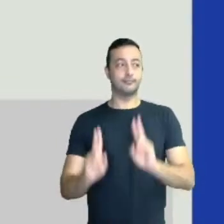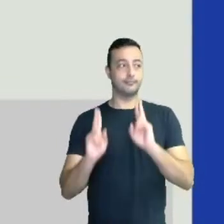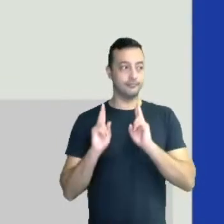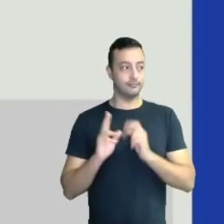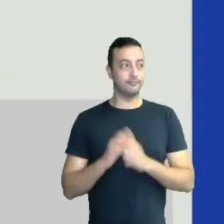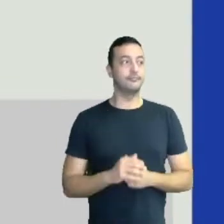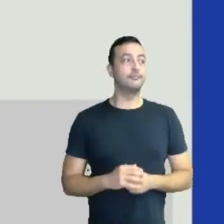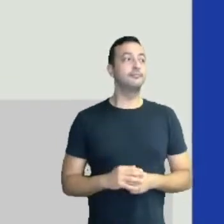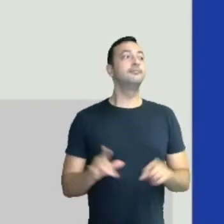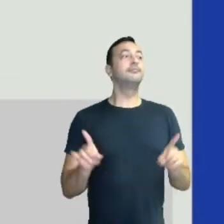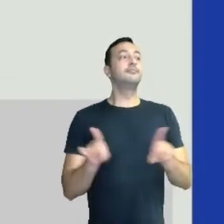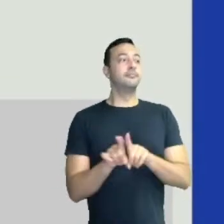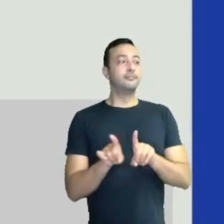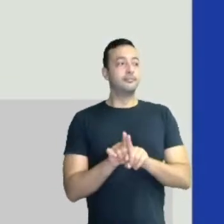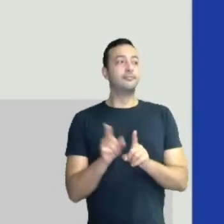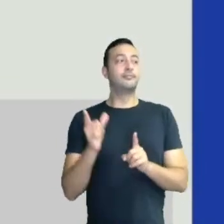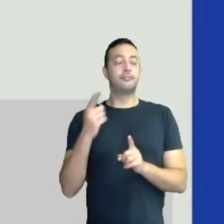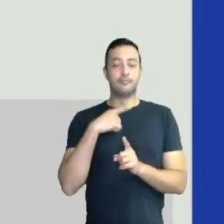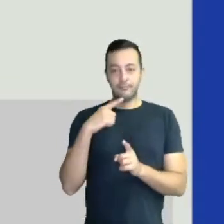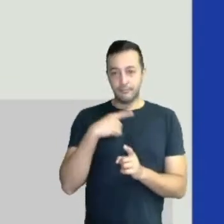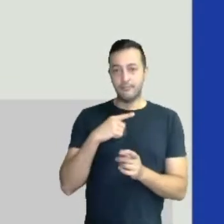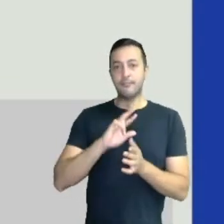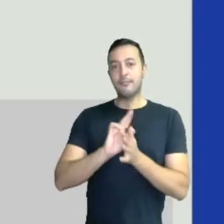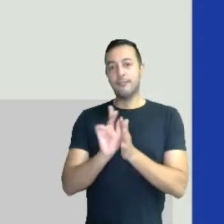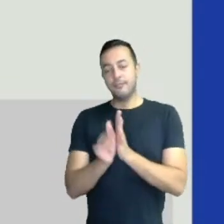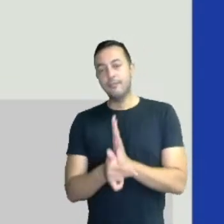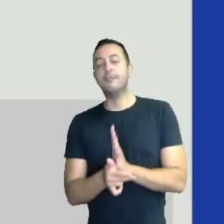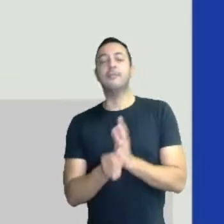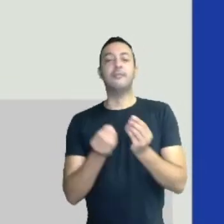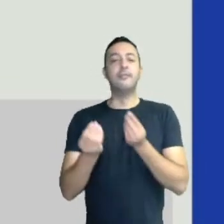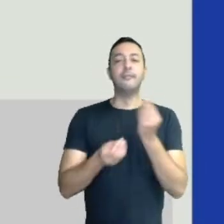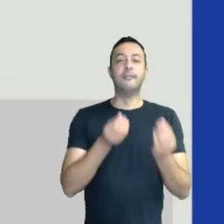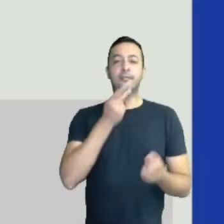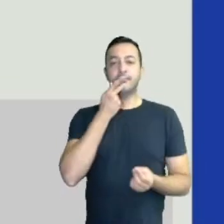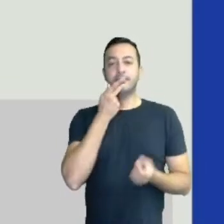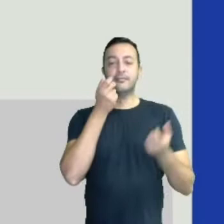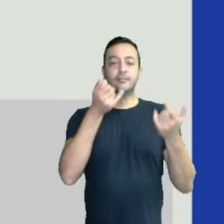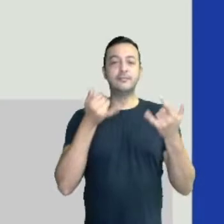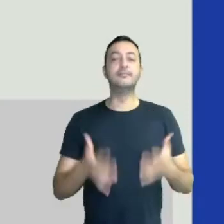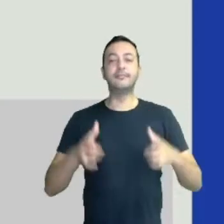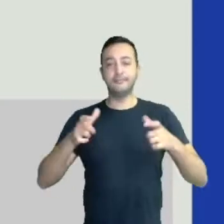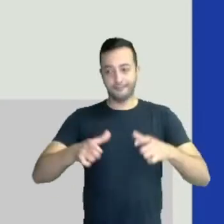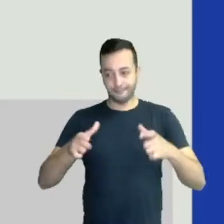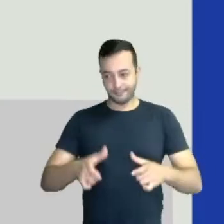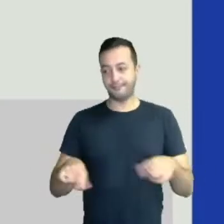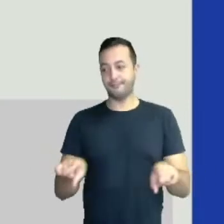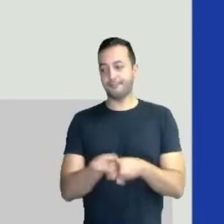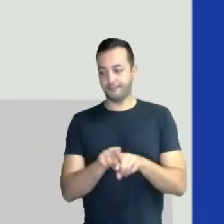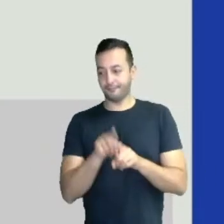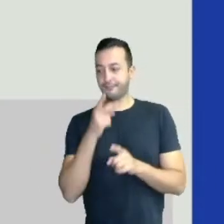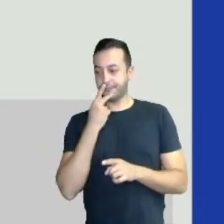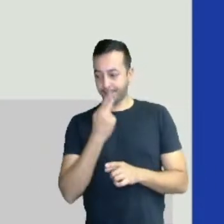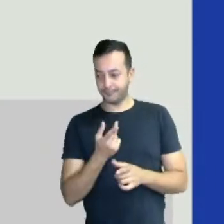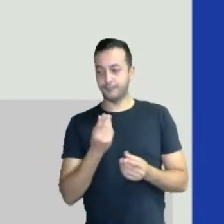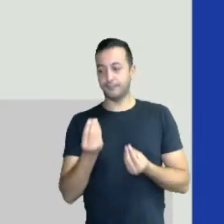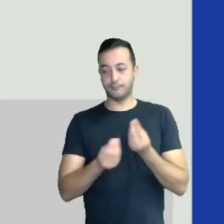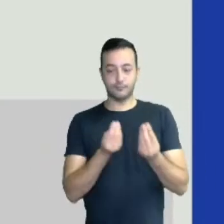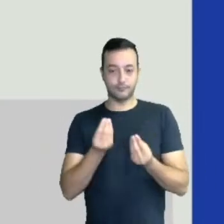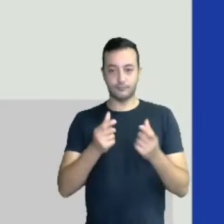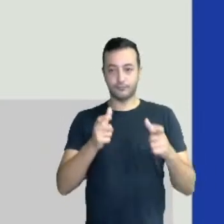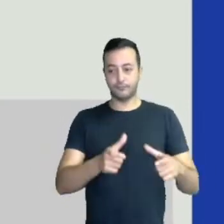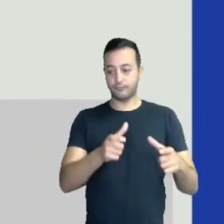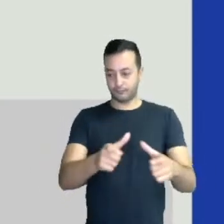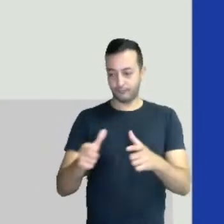Prosseguindo, vimos também os pontos de referência. Quando a gente fala sobre localização, a gente também fala dos pontos de